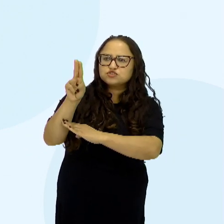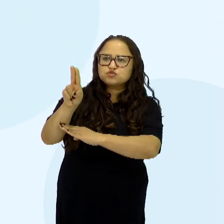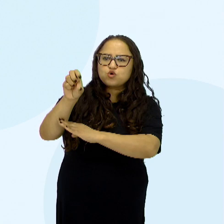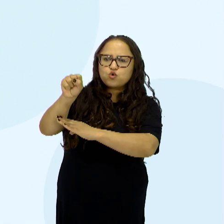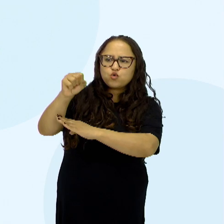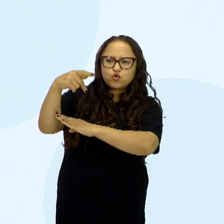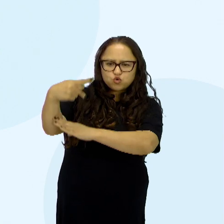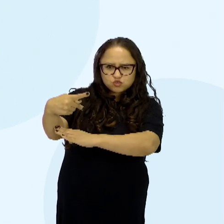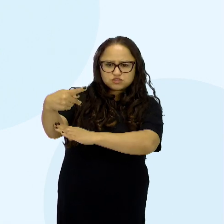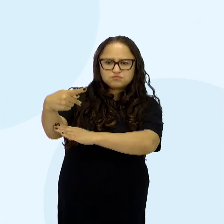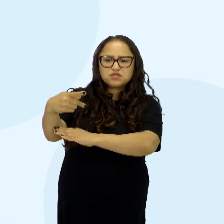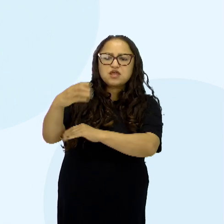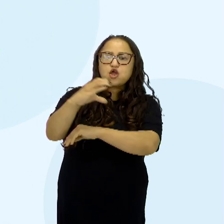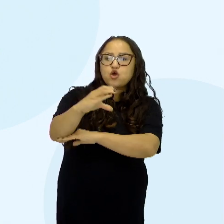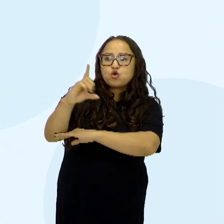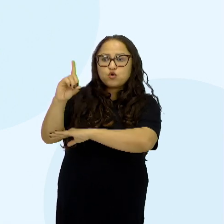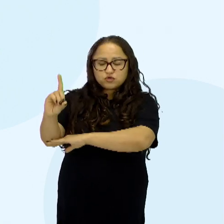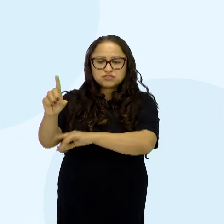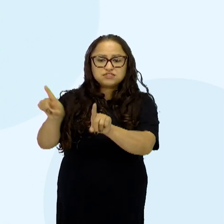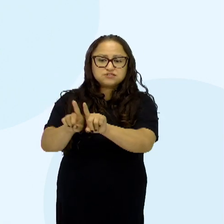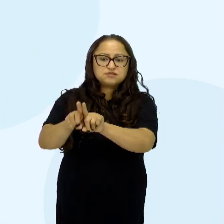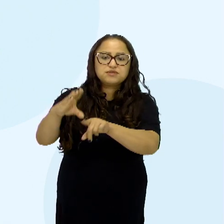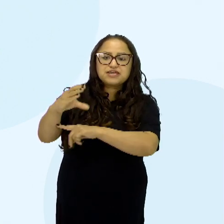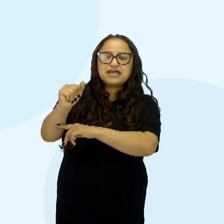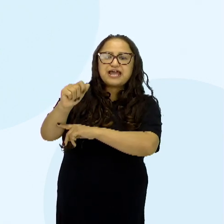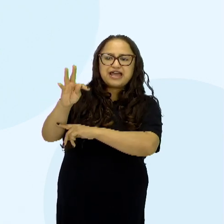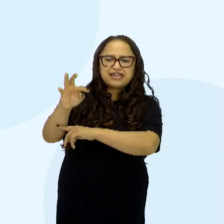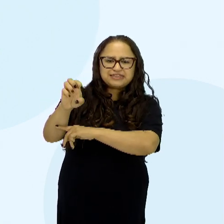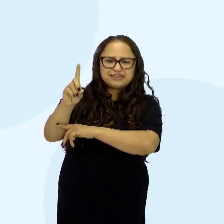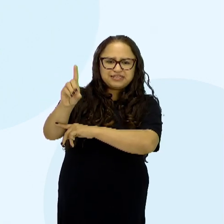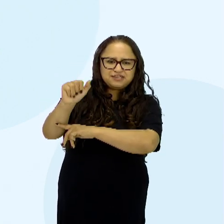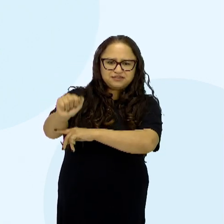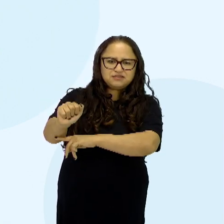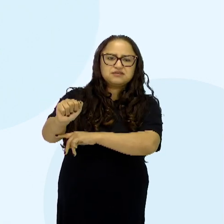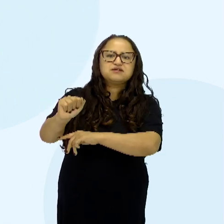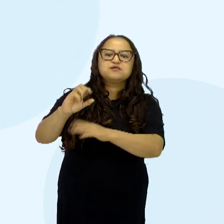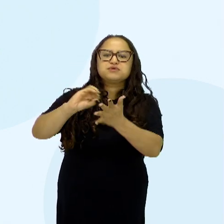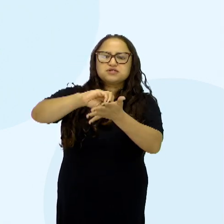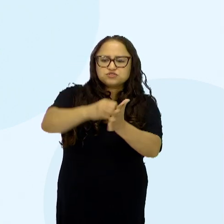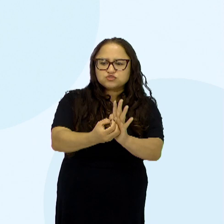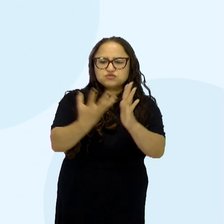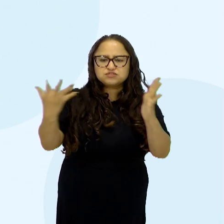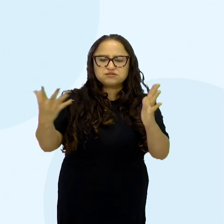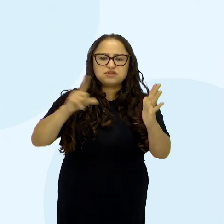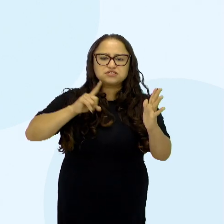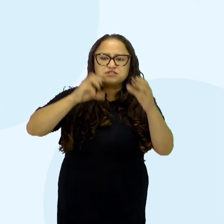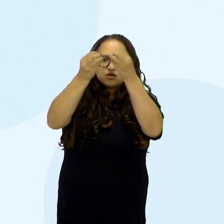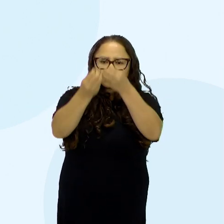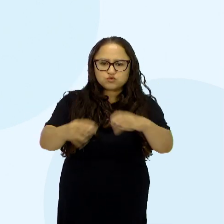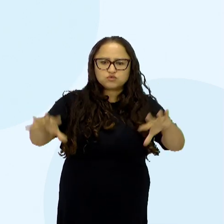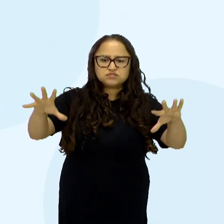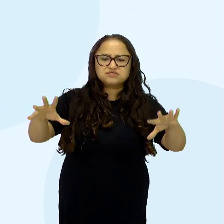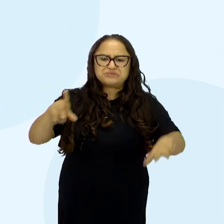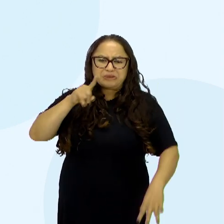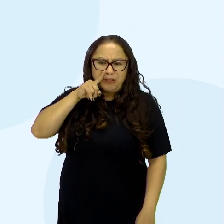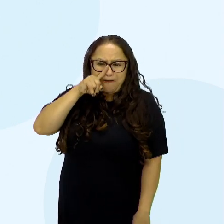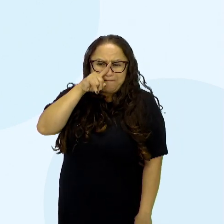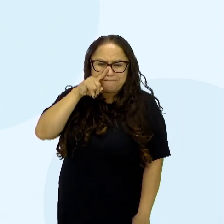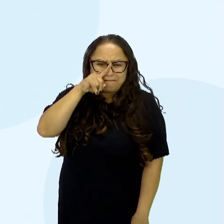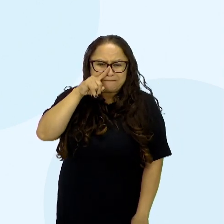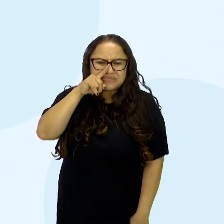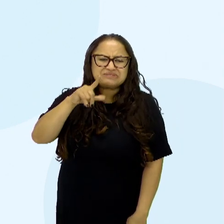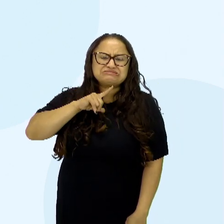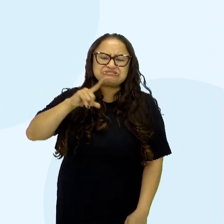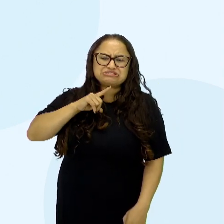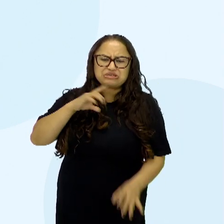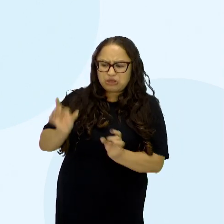e coordenador da Cátedra Unesco para a Sustentabilidade do Oceano, alerta que há graves riscos quanto ao impacto do